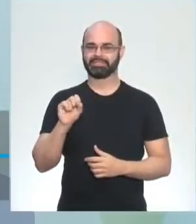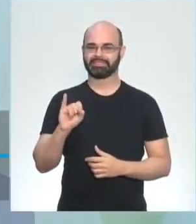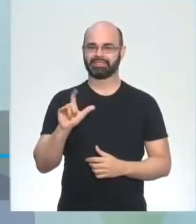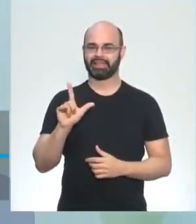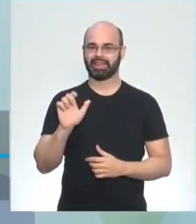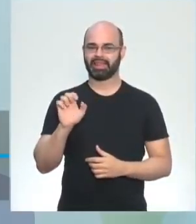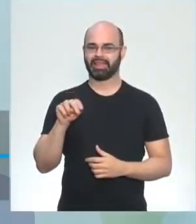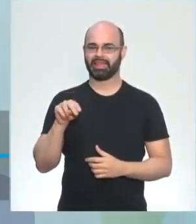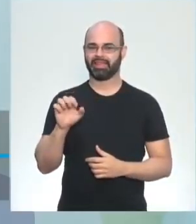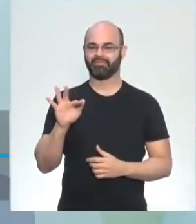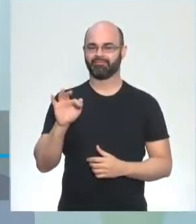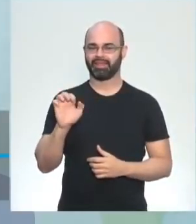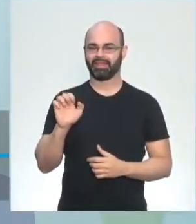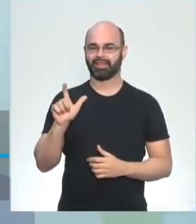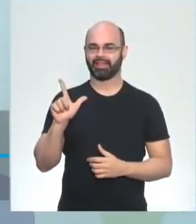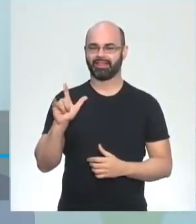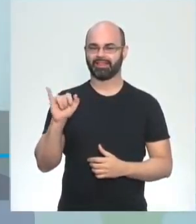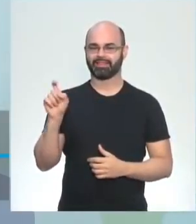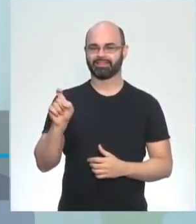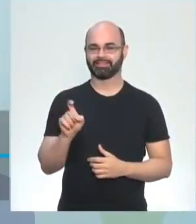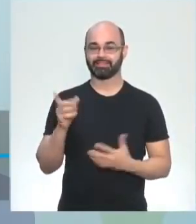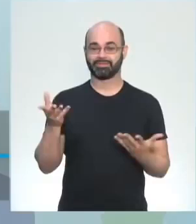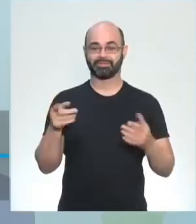aula de língua portuguesa tem o título